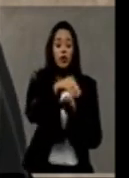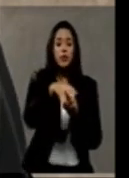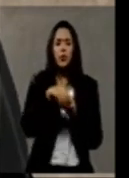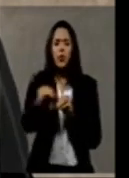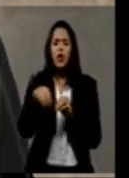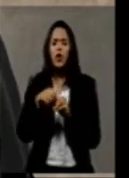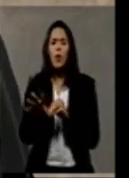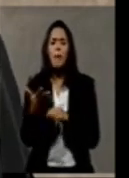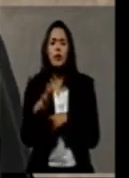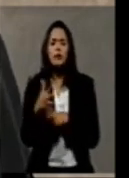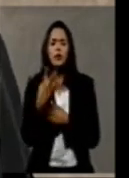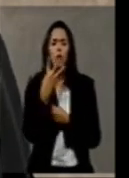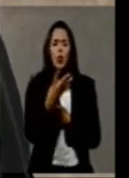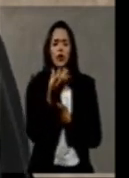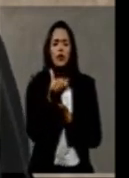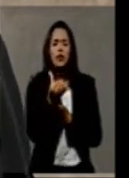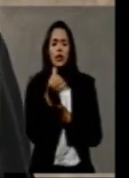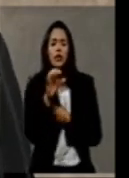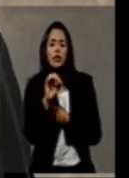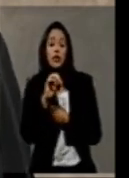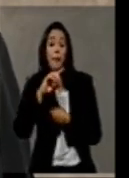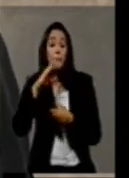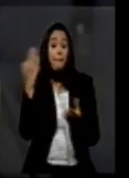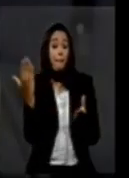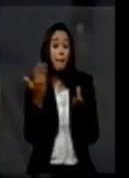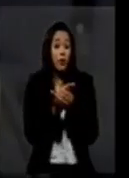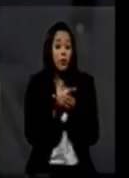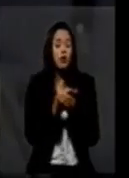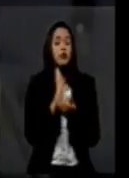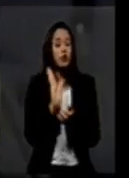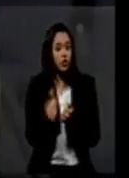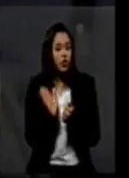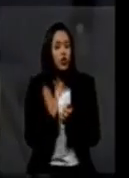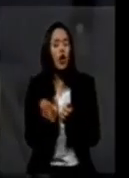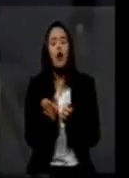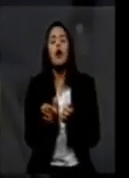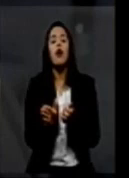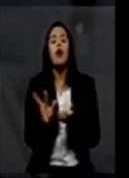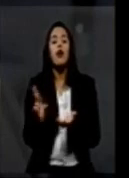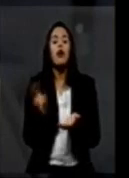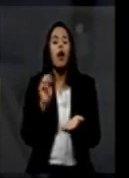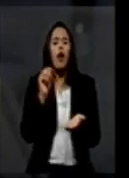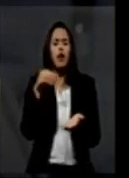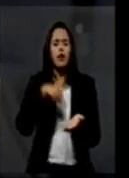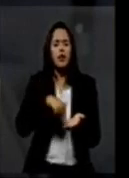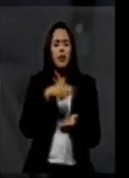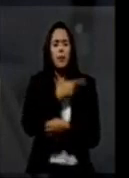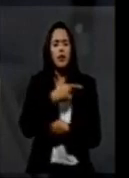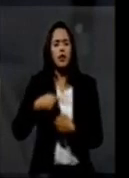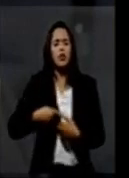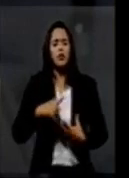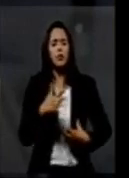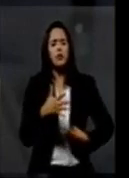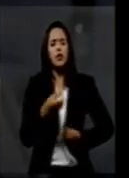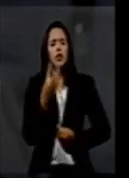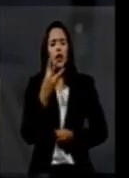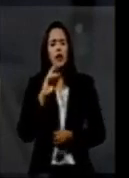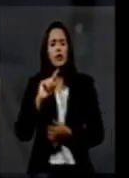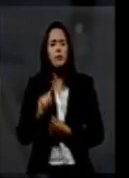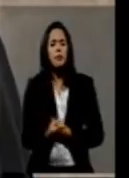média mensal de 460 processos e registrados à presidência uma média mensal de